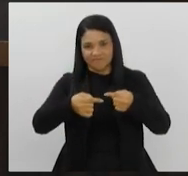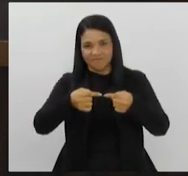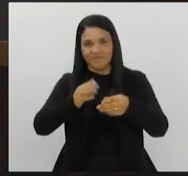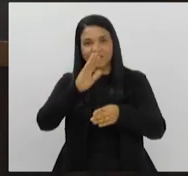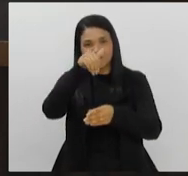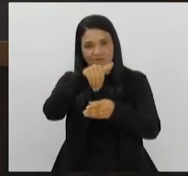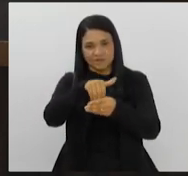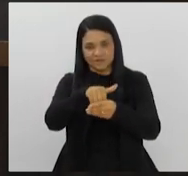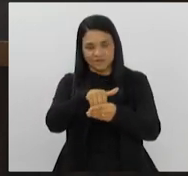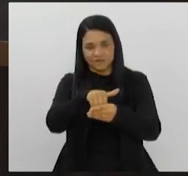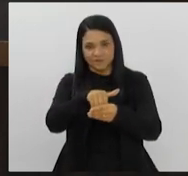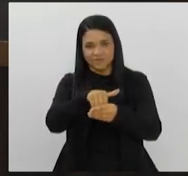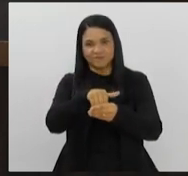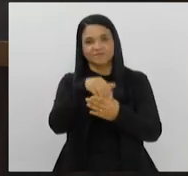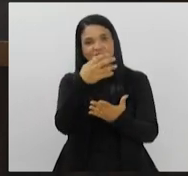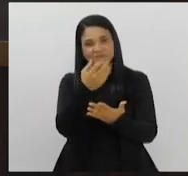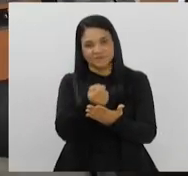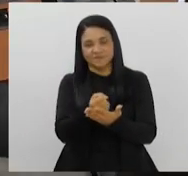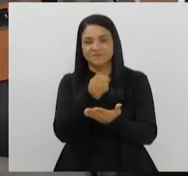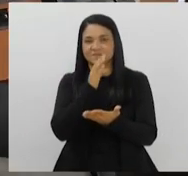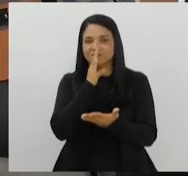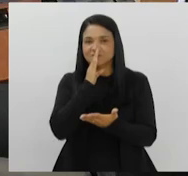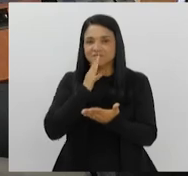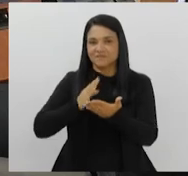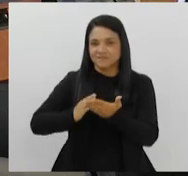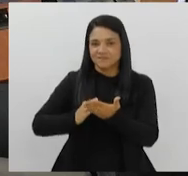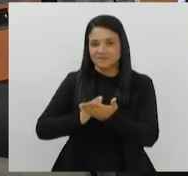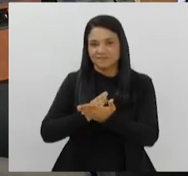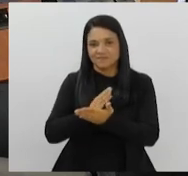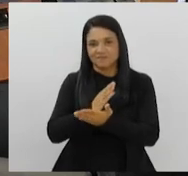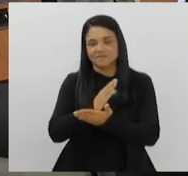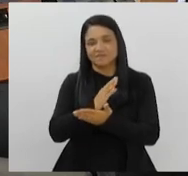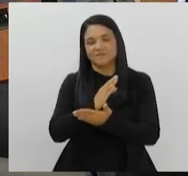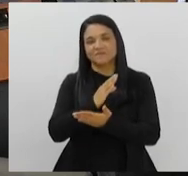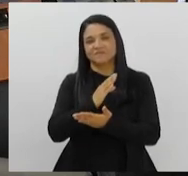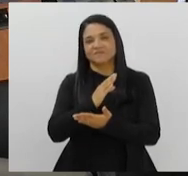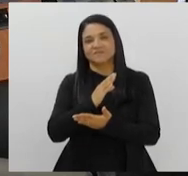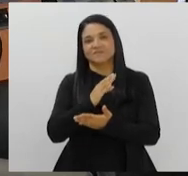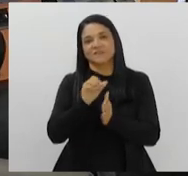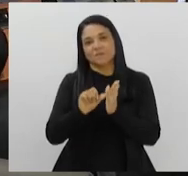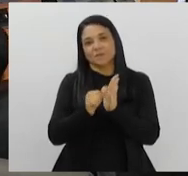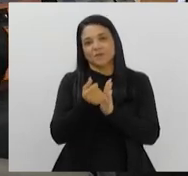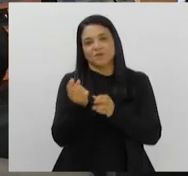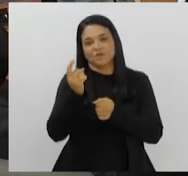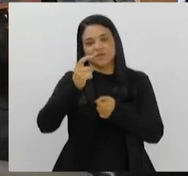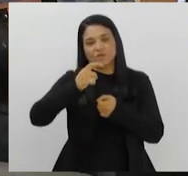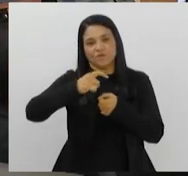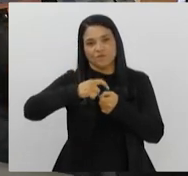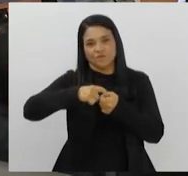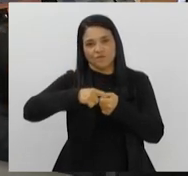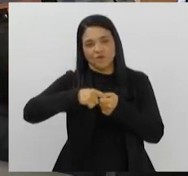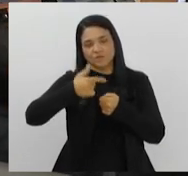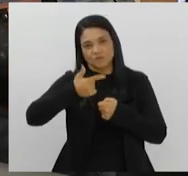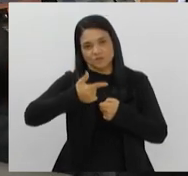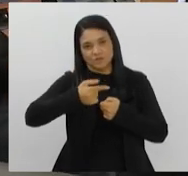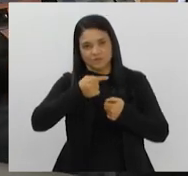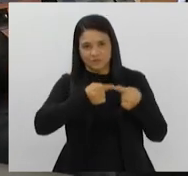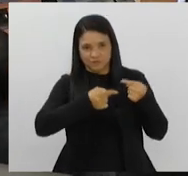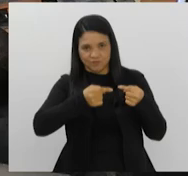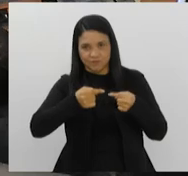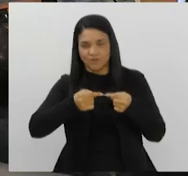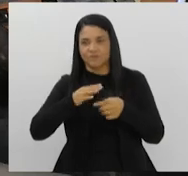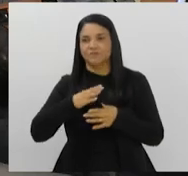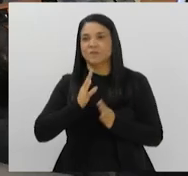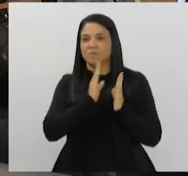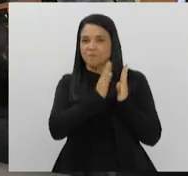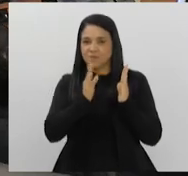em votação, senhores que aprovam, permaneçam como estão, aprovado em primeira instância e retorna à segunda. Pela ordem,